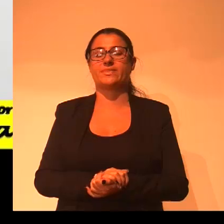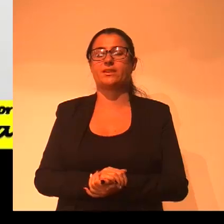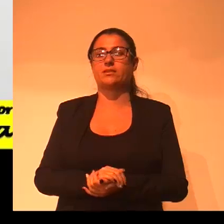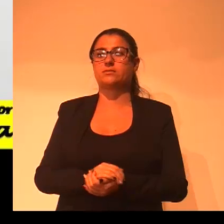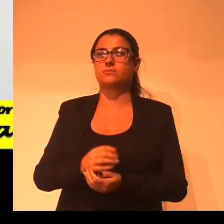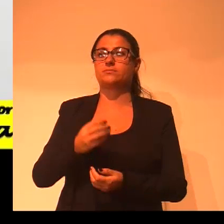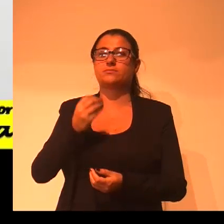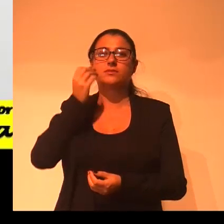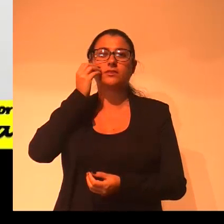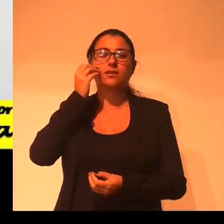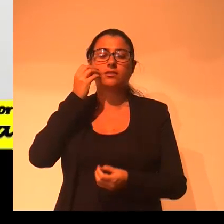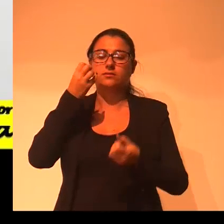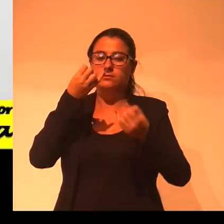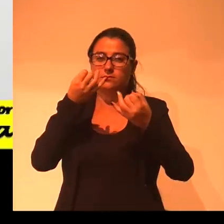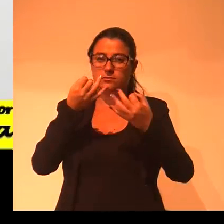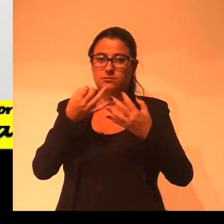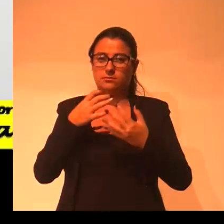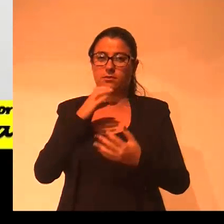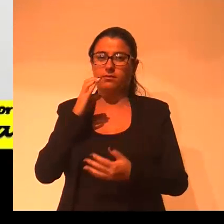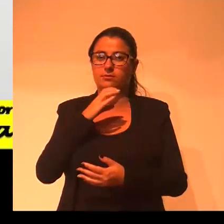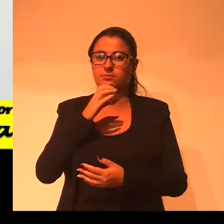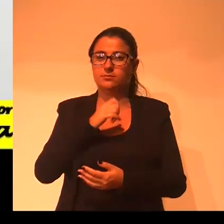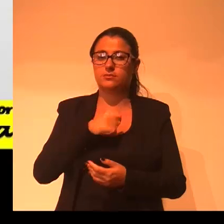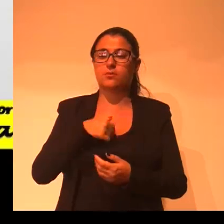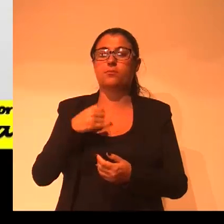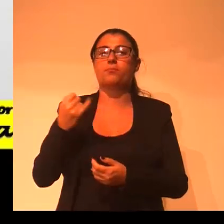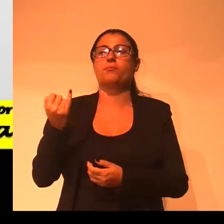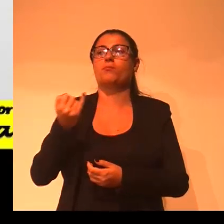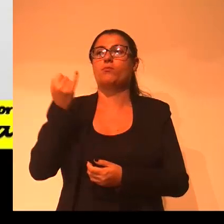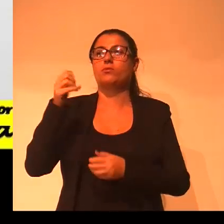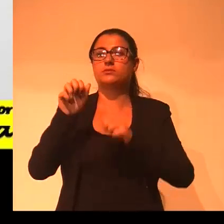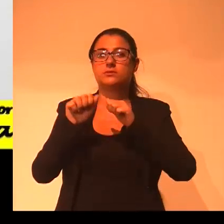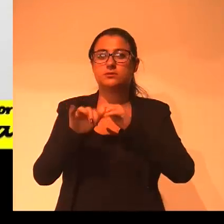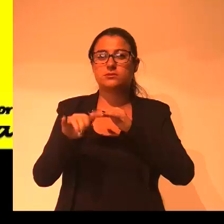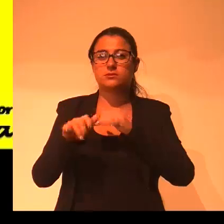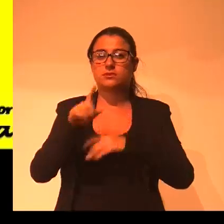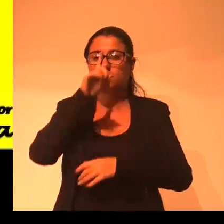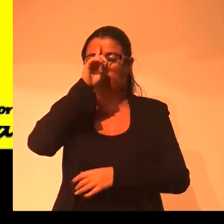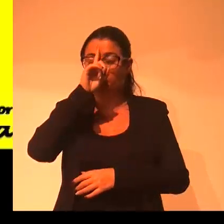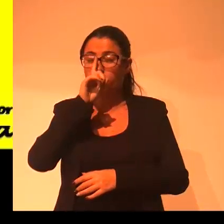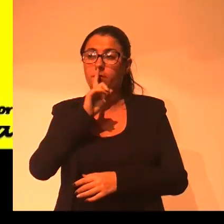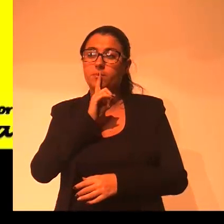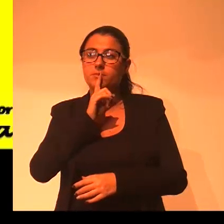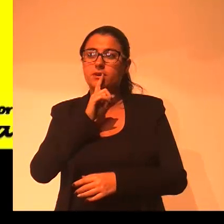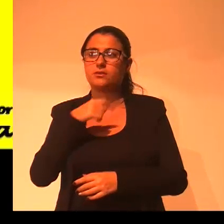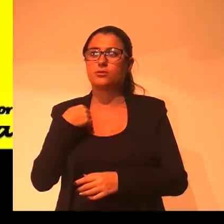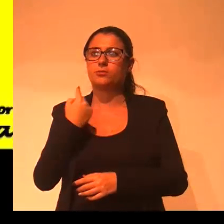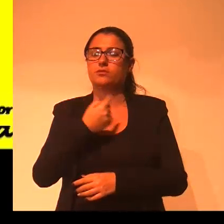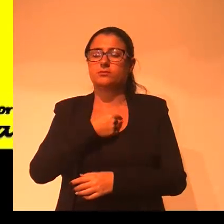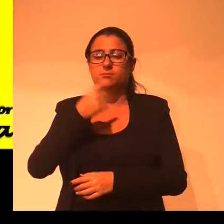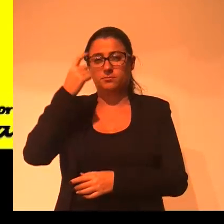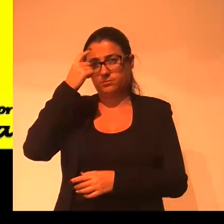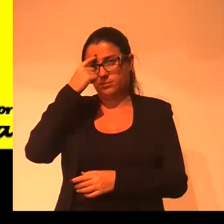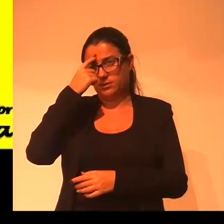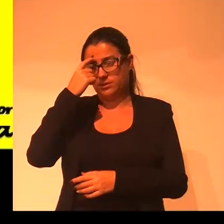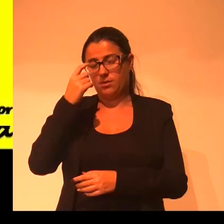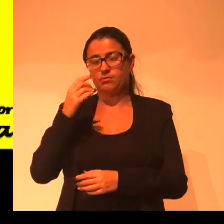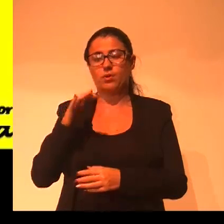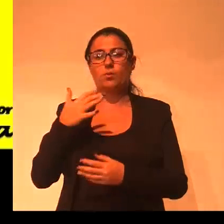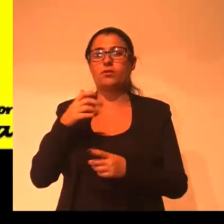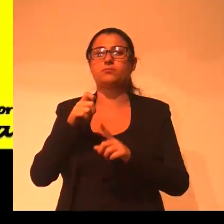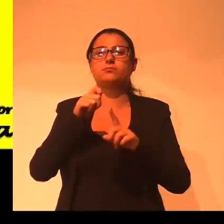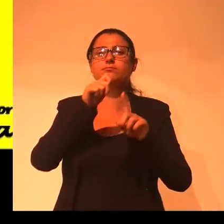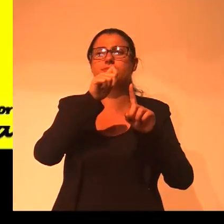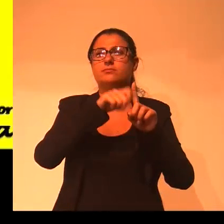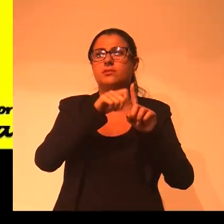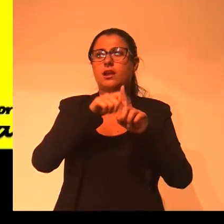Então, a importância do Setembro Amarelo, pode colocar primeiro o gráfico para a gente pensar. Qual que é a importância dos meses